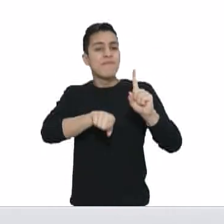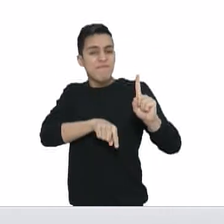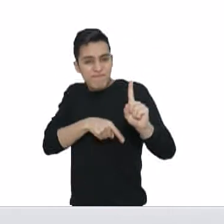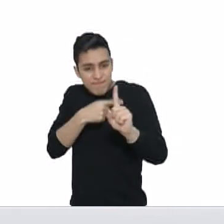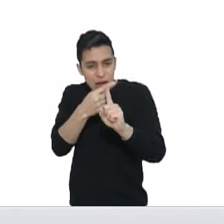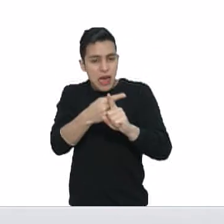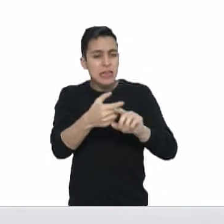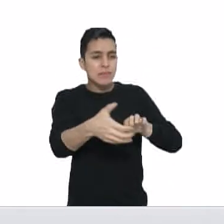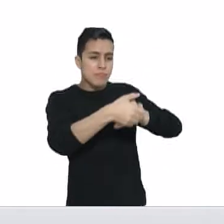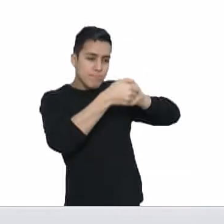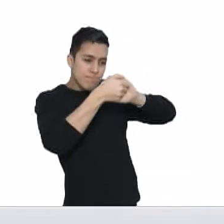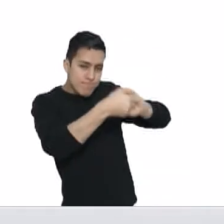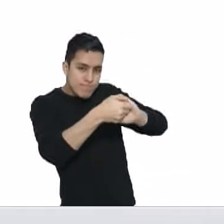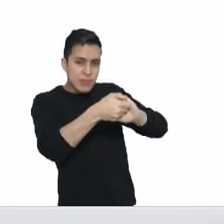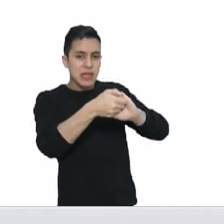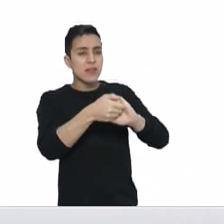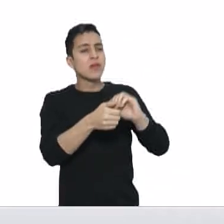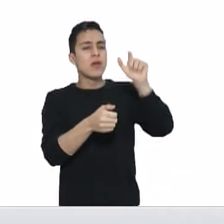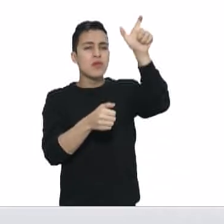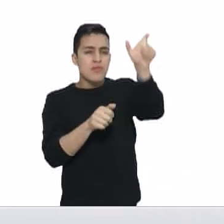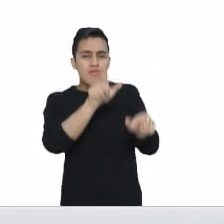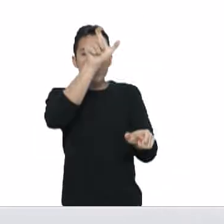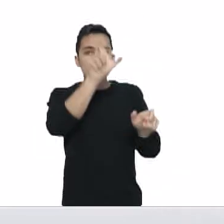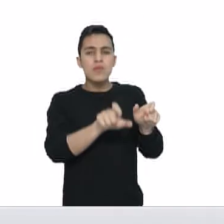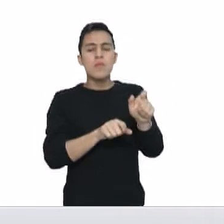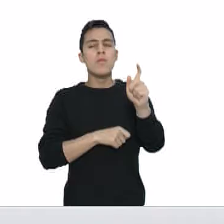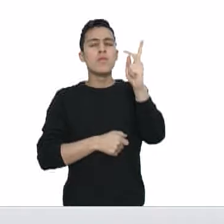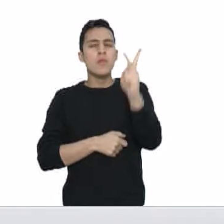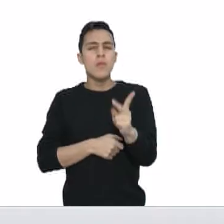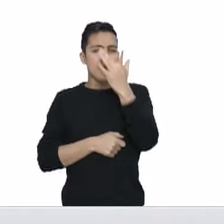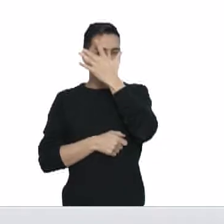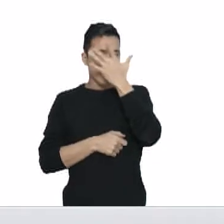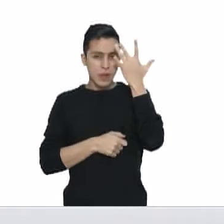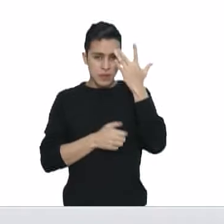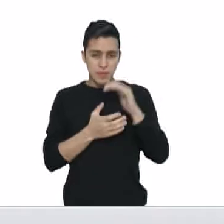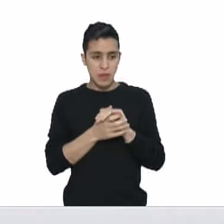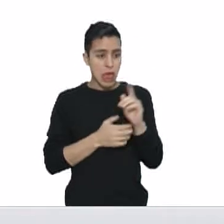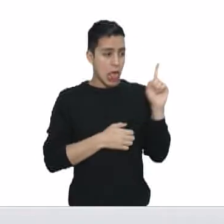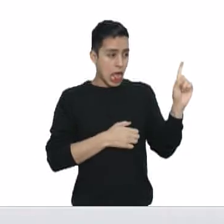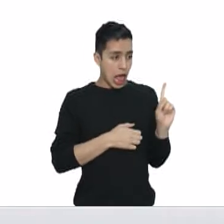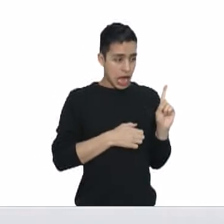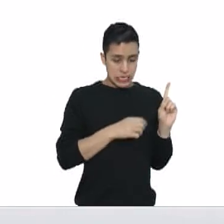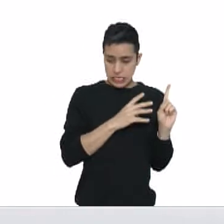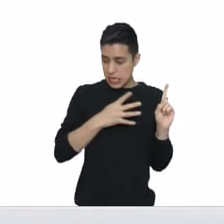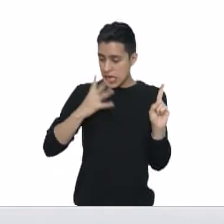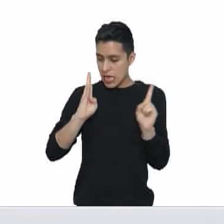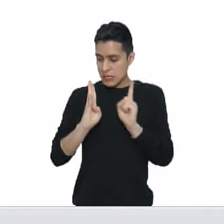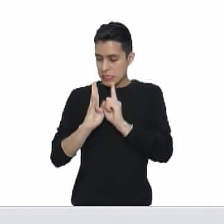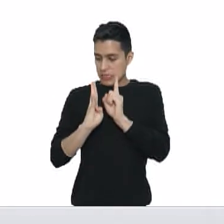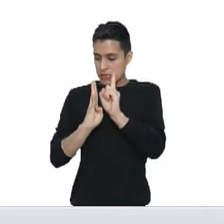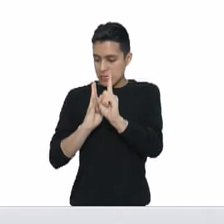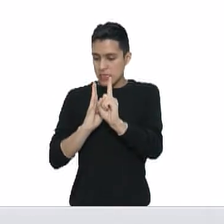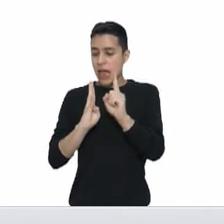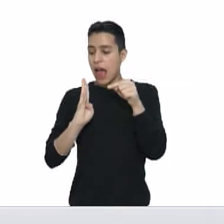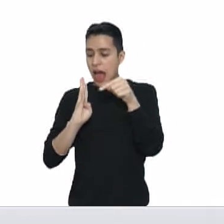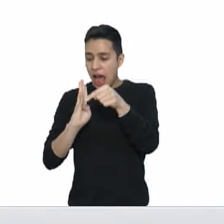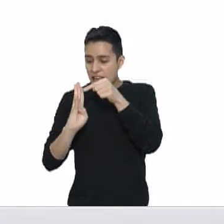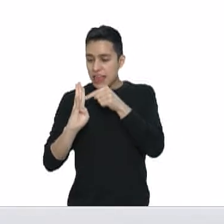contaminadas aperta a mão de mais 2 pessoas. Aperta a mão aqui, aperta a mão ali e vai embora,